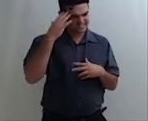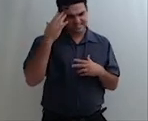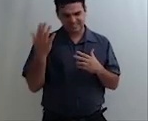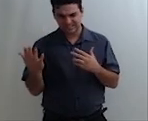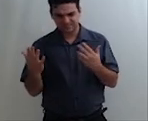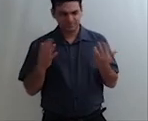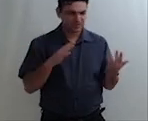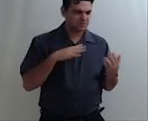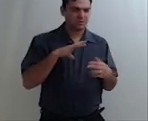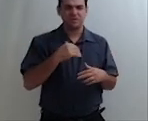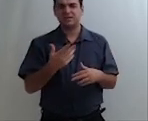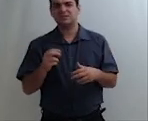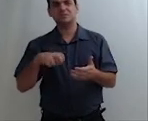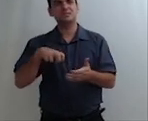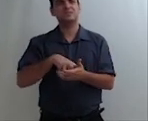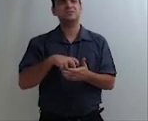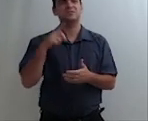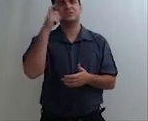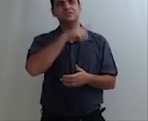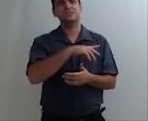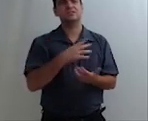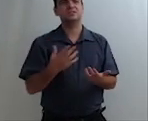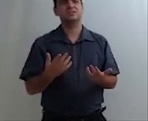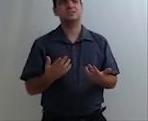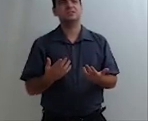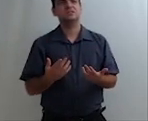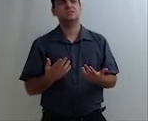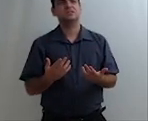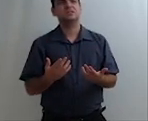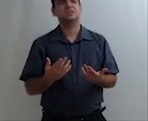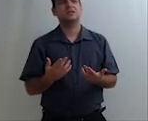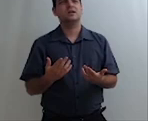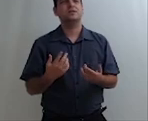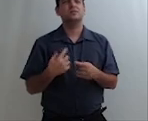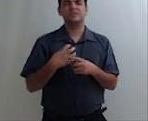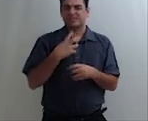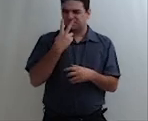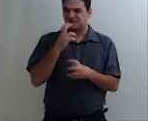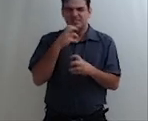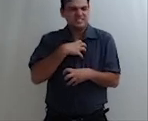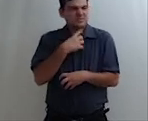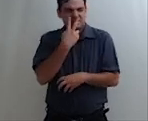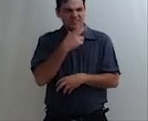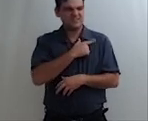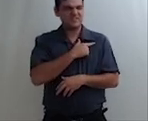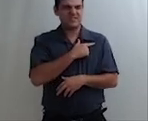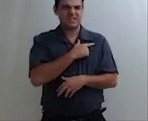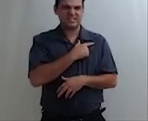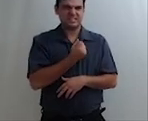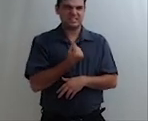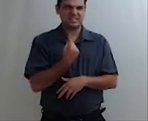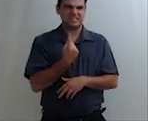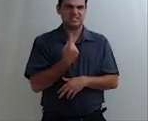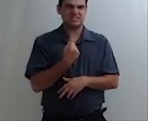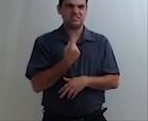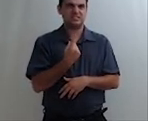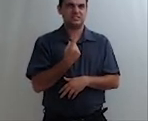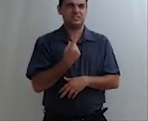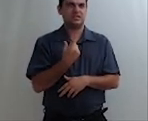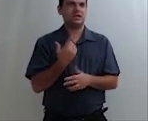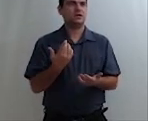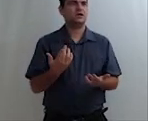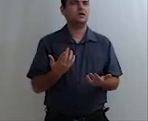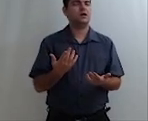feia os fatos são feios e a primeira Providência que eu tive Ministro